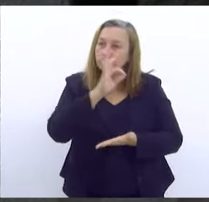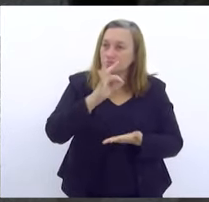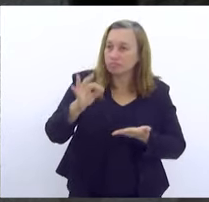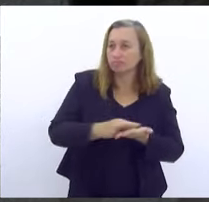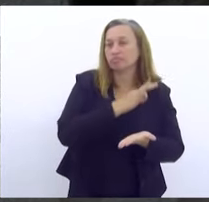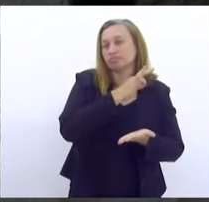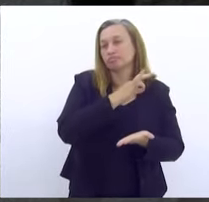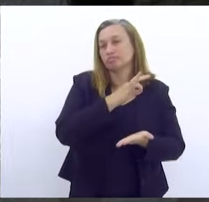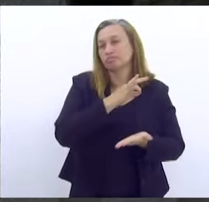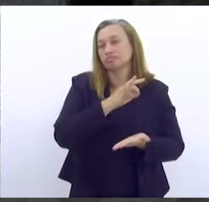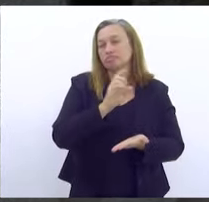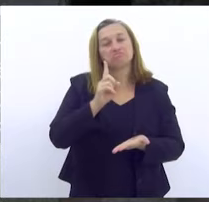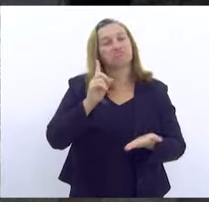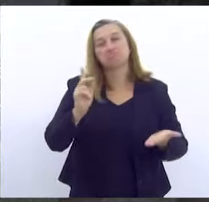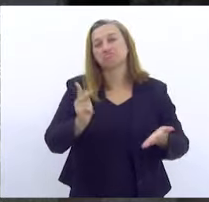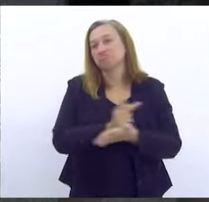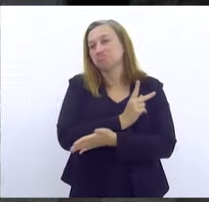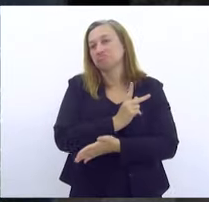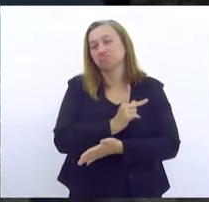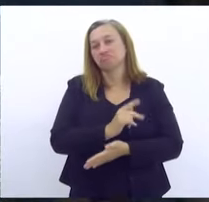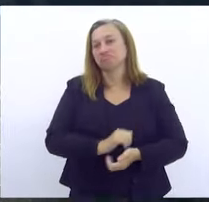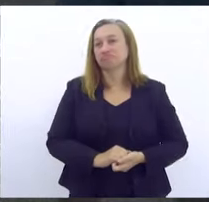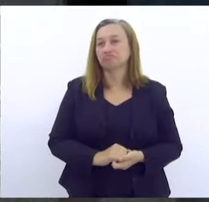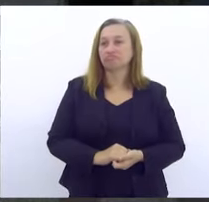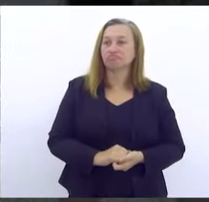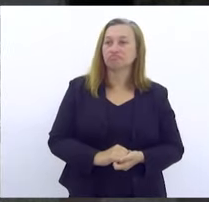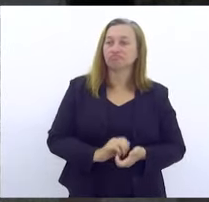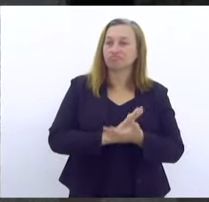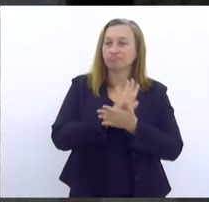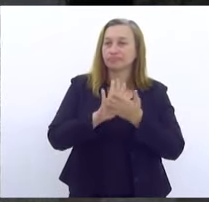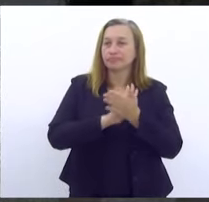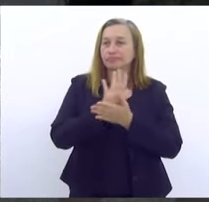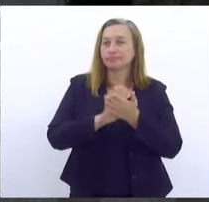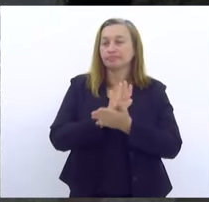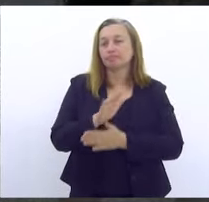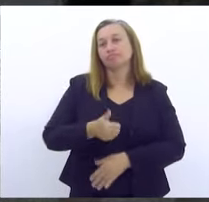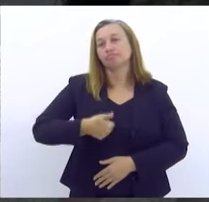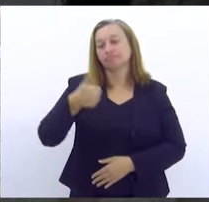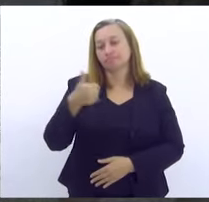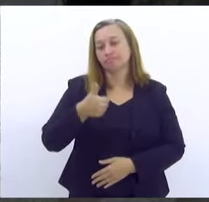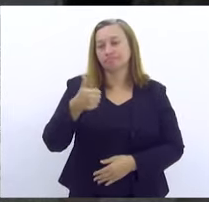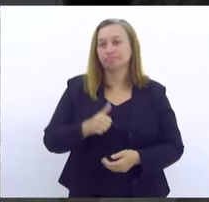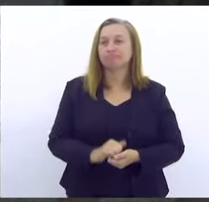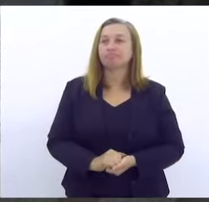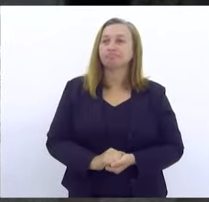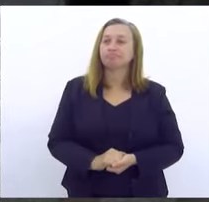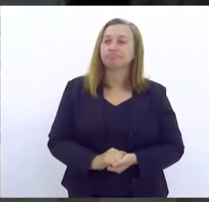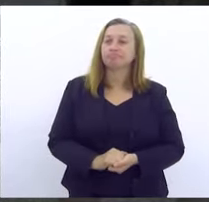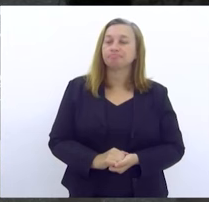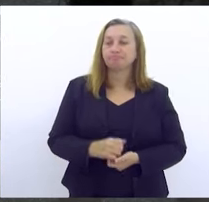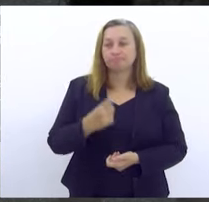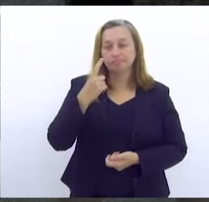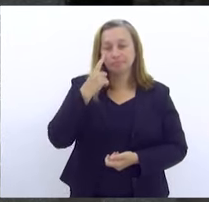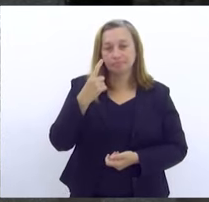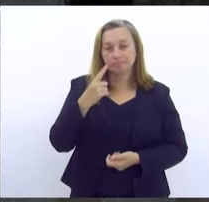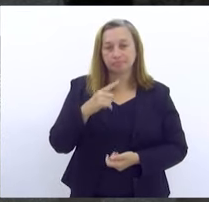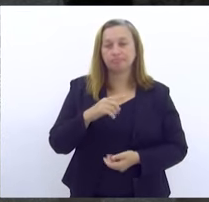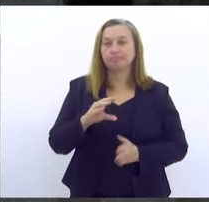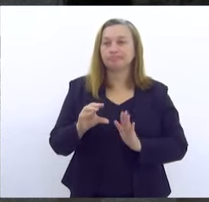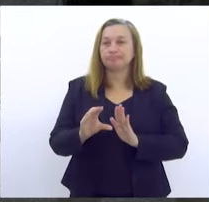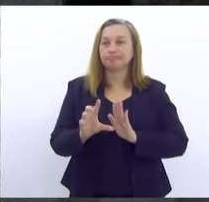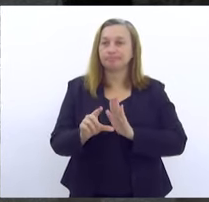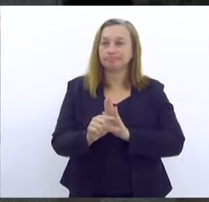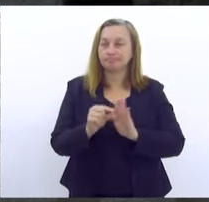assinaturas. Não aconteceu uma coisa nem outra. Este é o primeiro ponto. Olha a ementa do